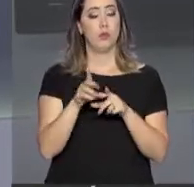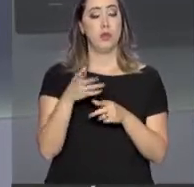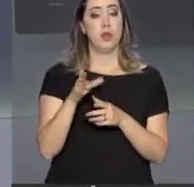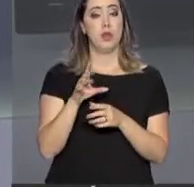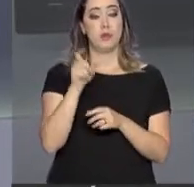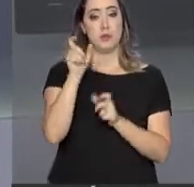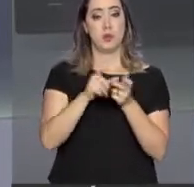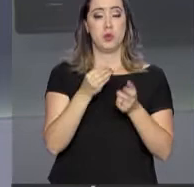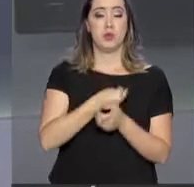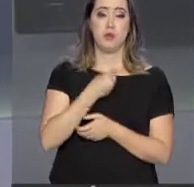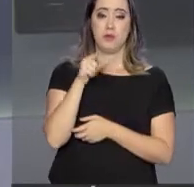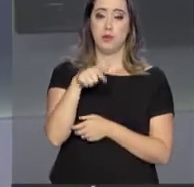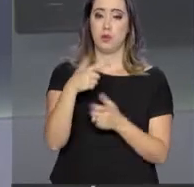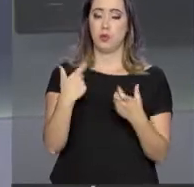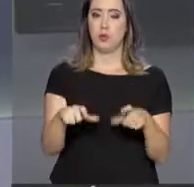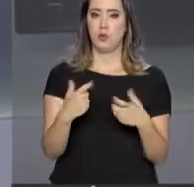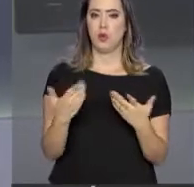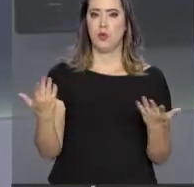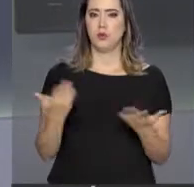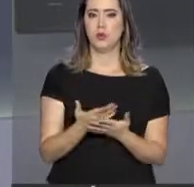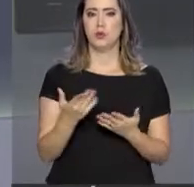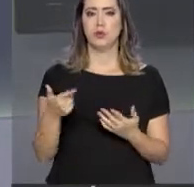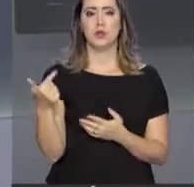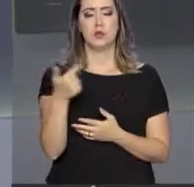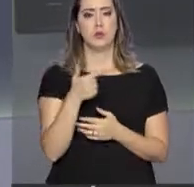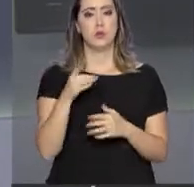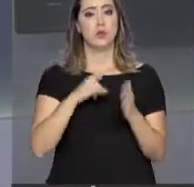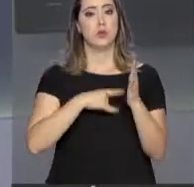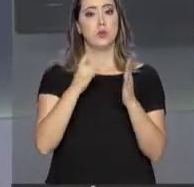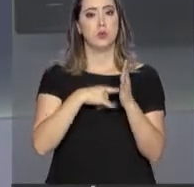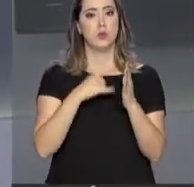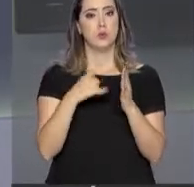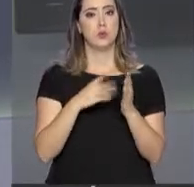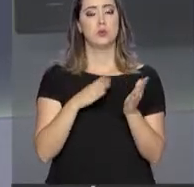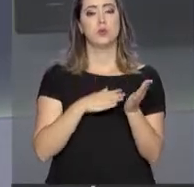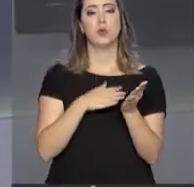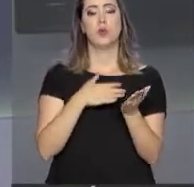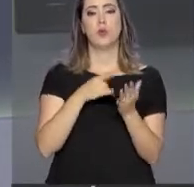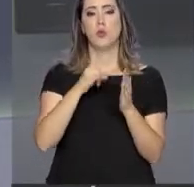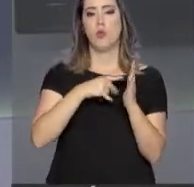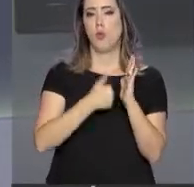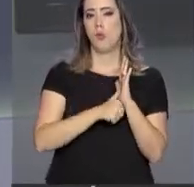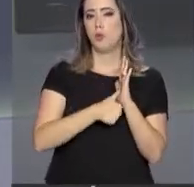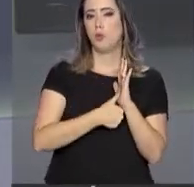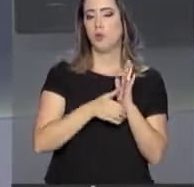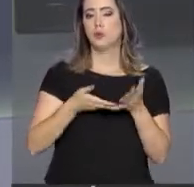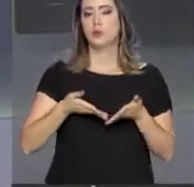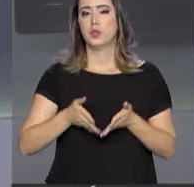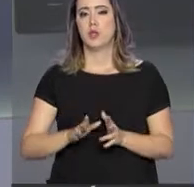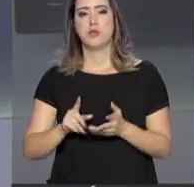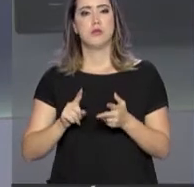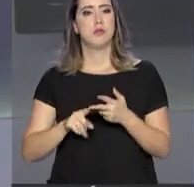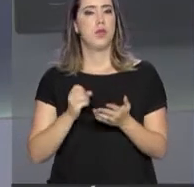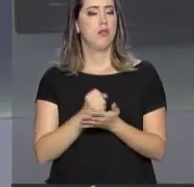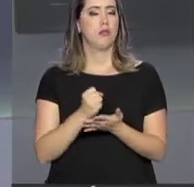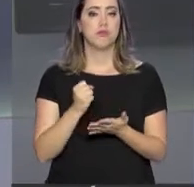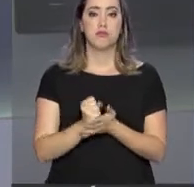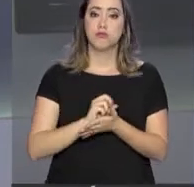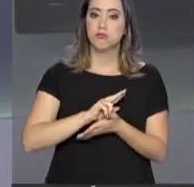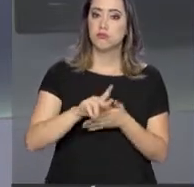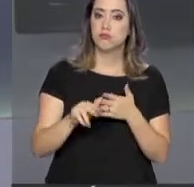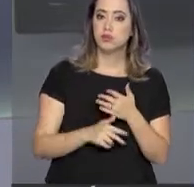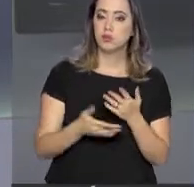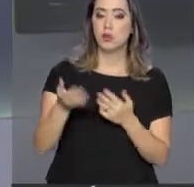dois ocupantes do prédio recebe agora a segunda via de documentos como certidão de nascimento e carteira de trabalho por telefone o